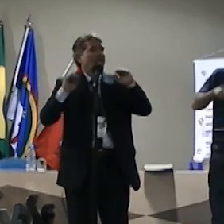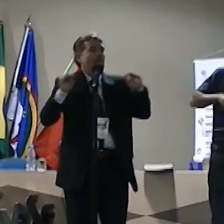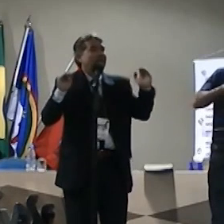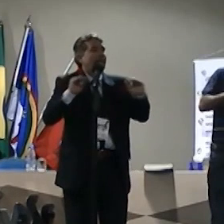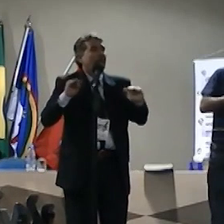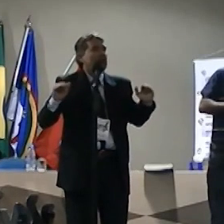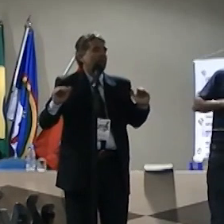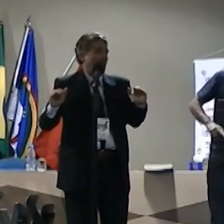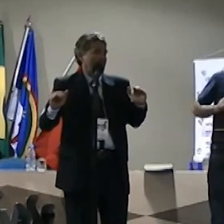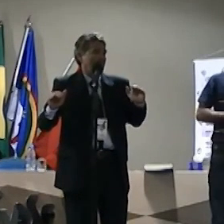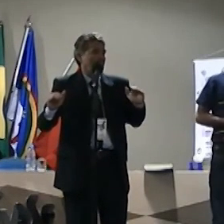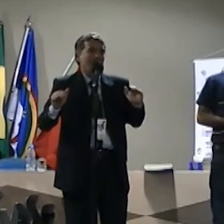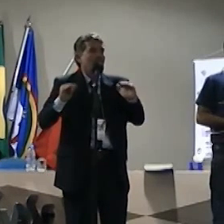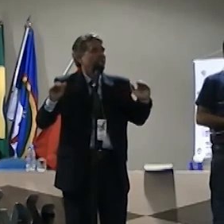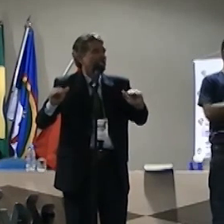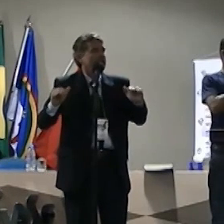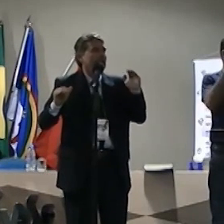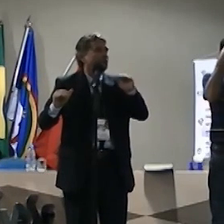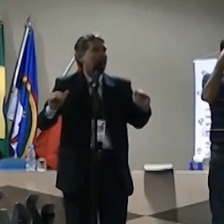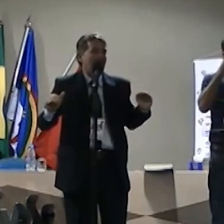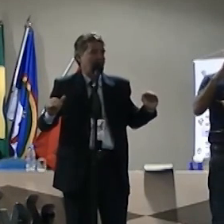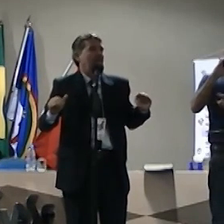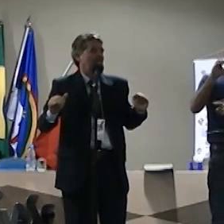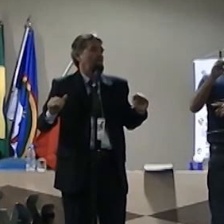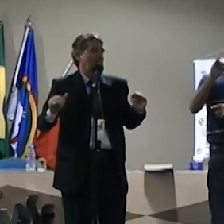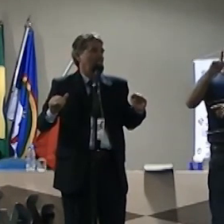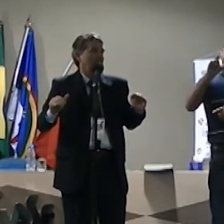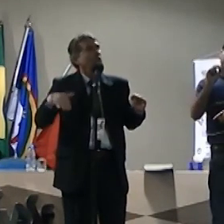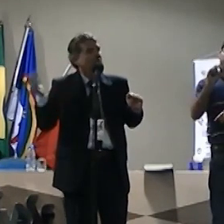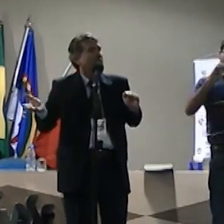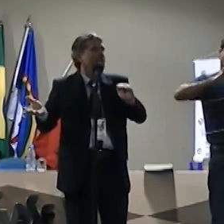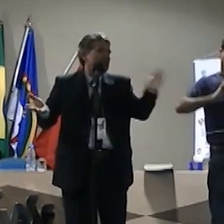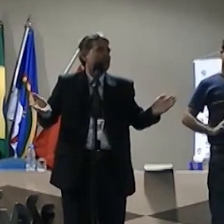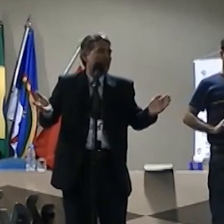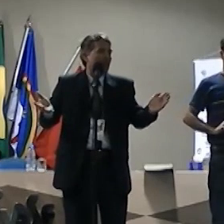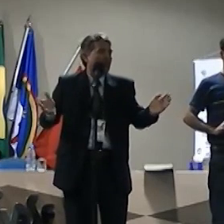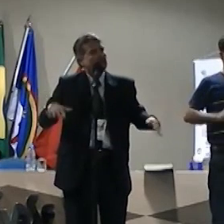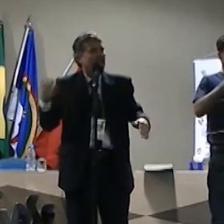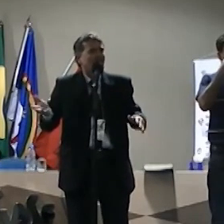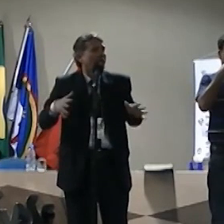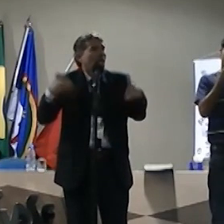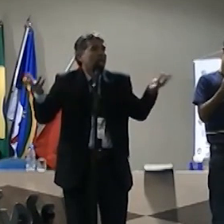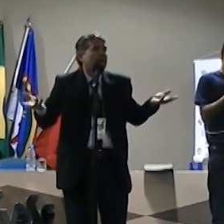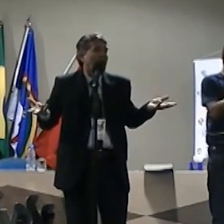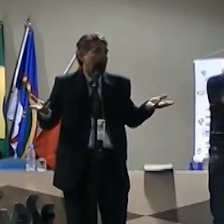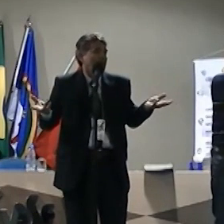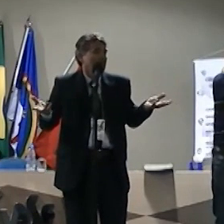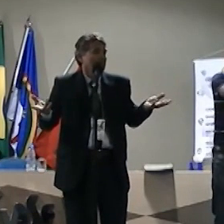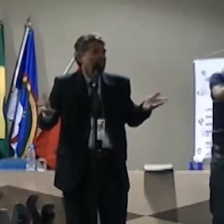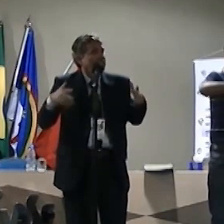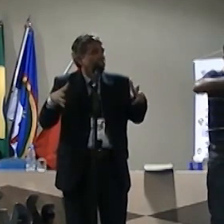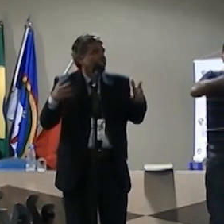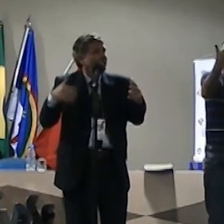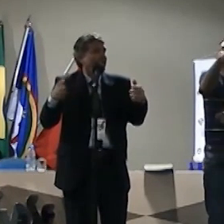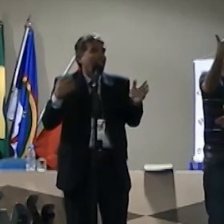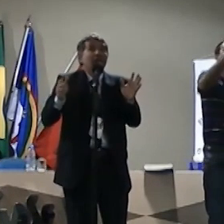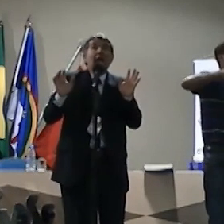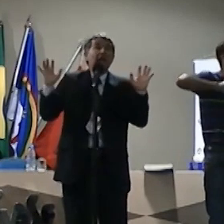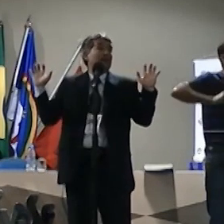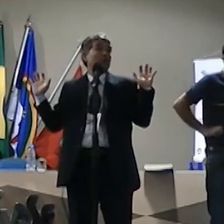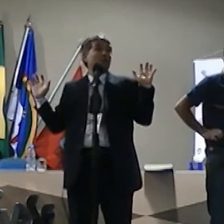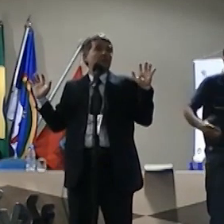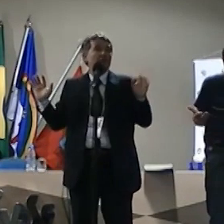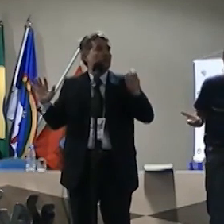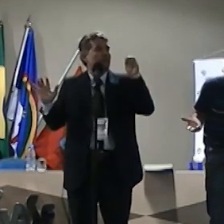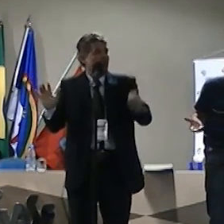de ética? Não está por aí, não. Tem muita gente que não tem ética, não. Do jeito que tem gente boa, gente que todo canto tem. Então a gente não tem que ficar,